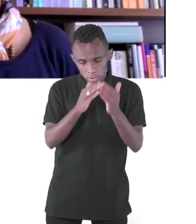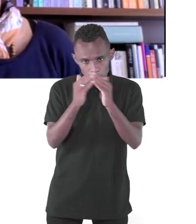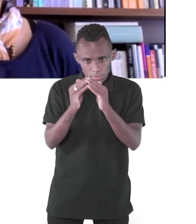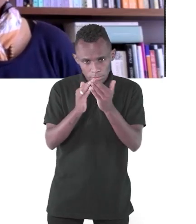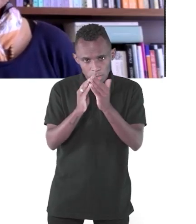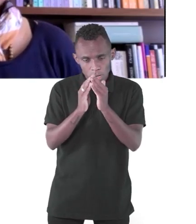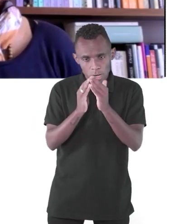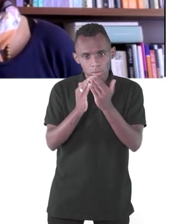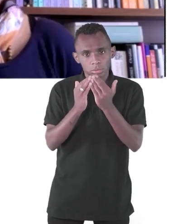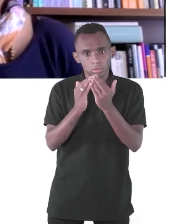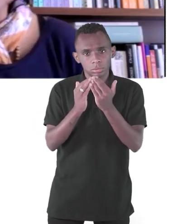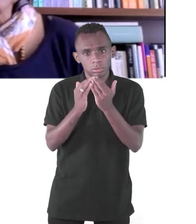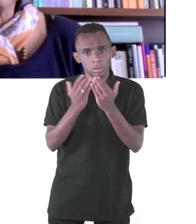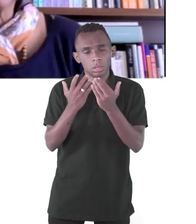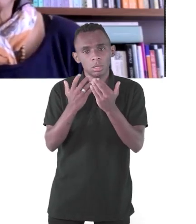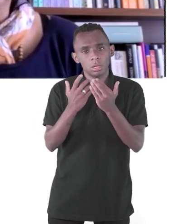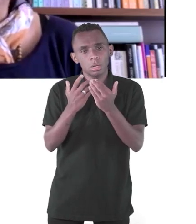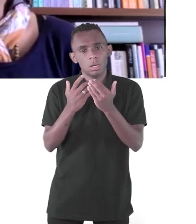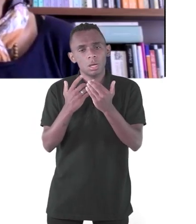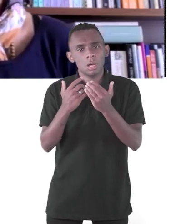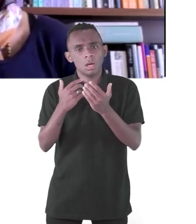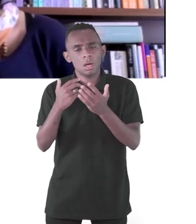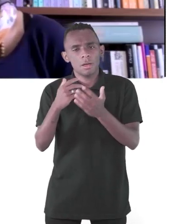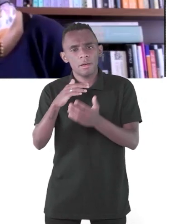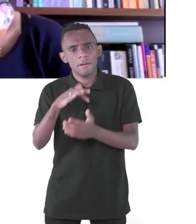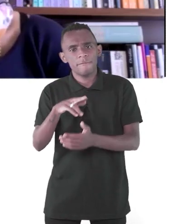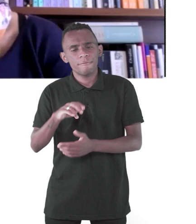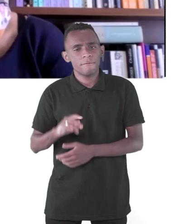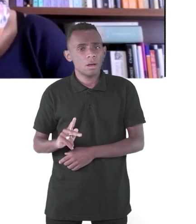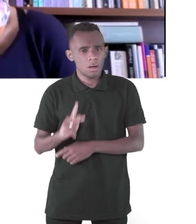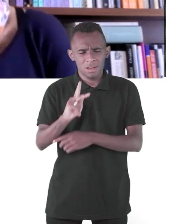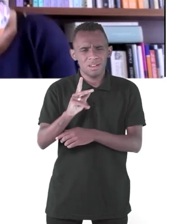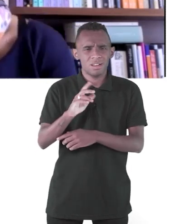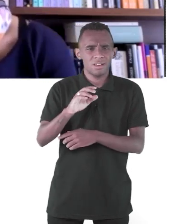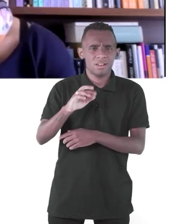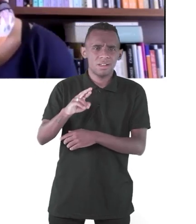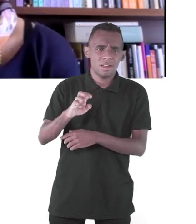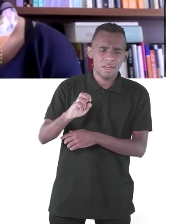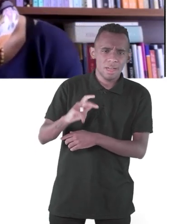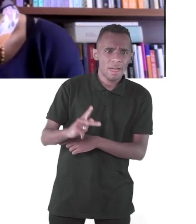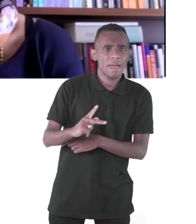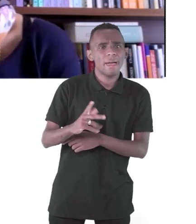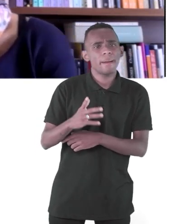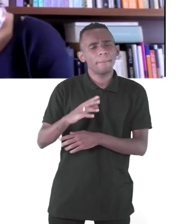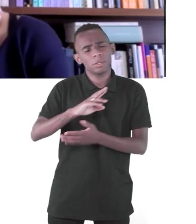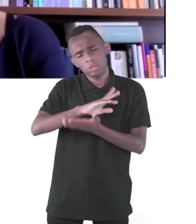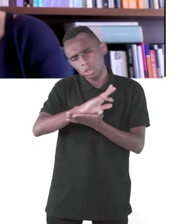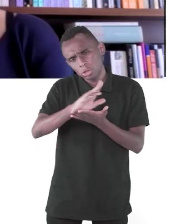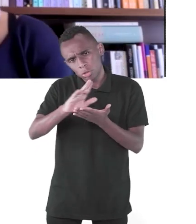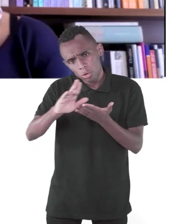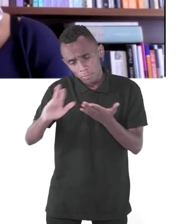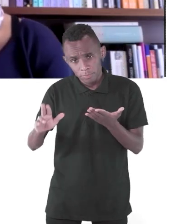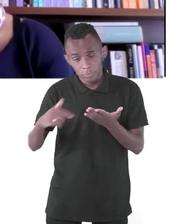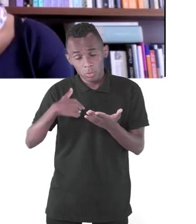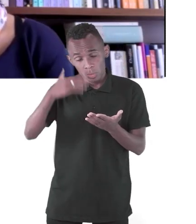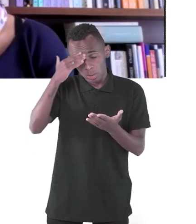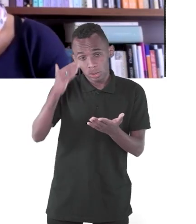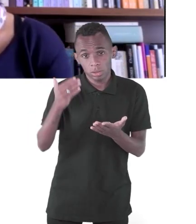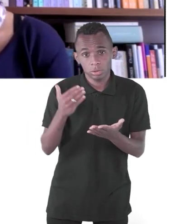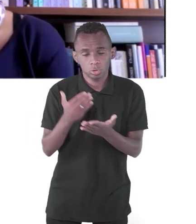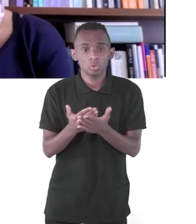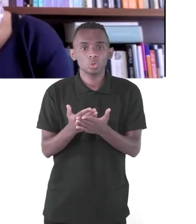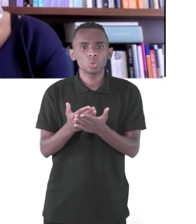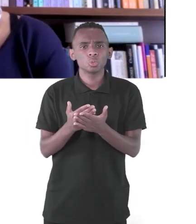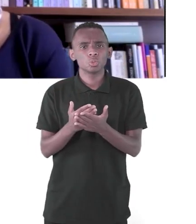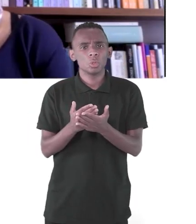né? Funk, rap, o que seja, se faz de tudo, hip hop, se faz de tudo. O que eu acho é